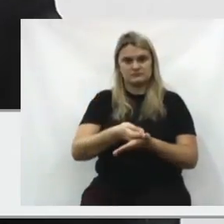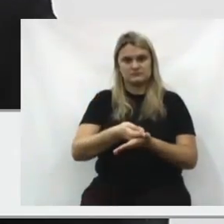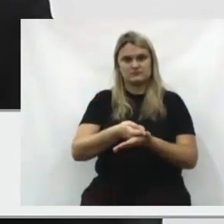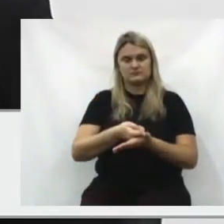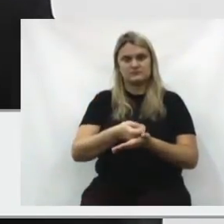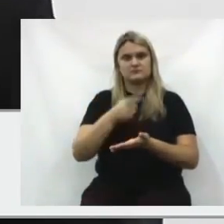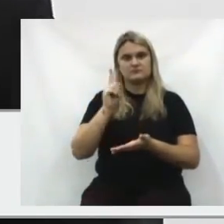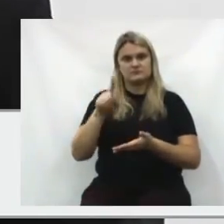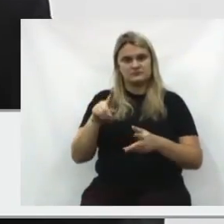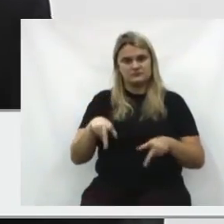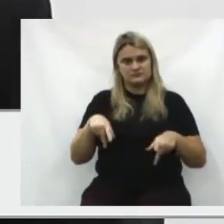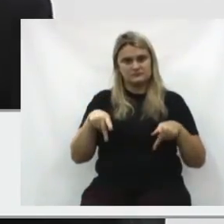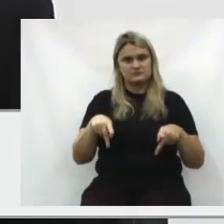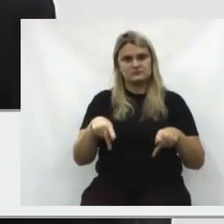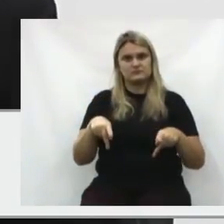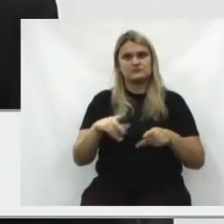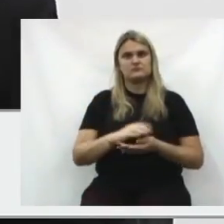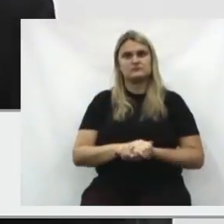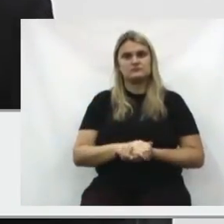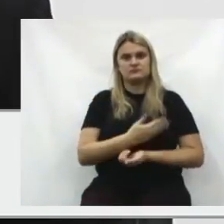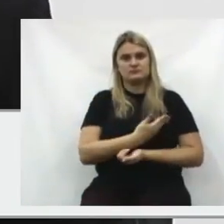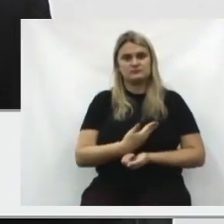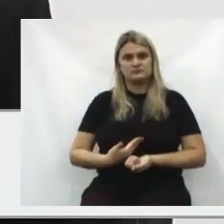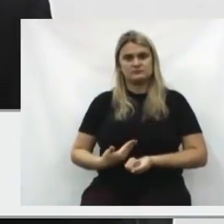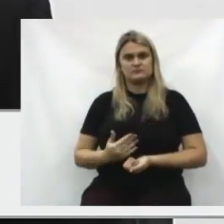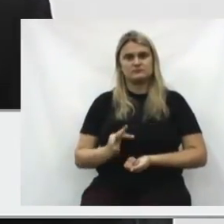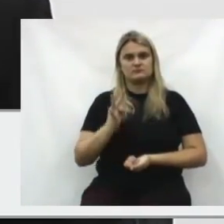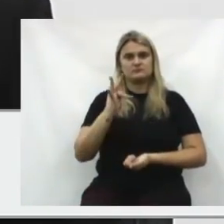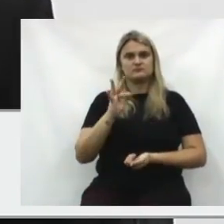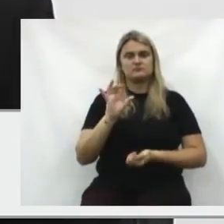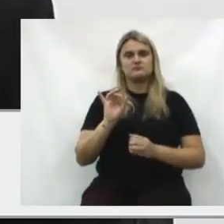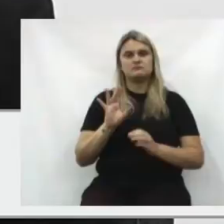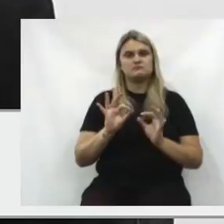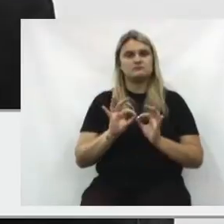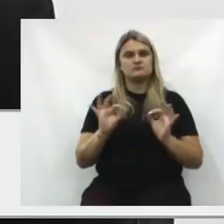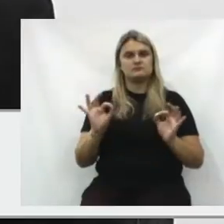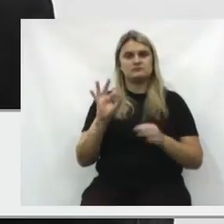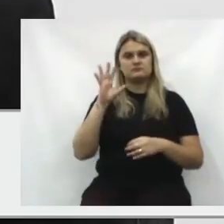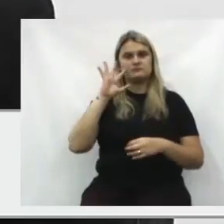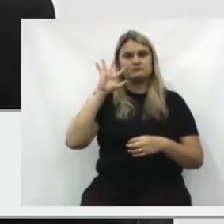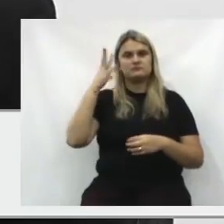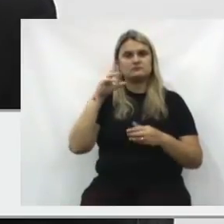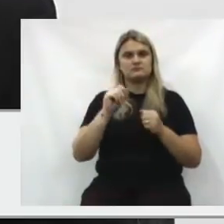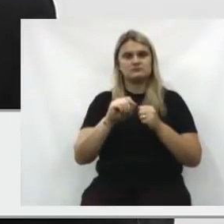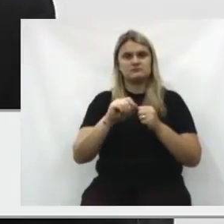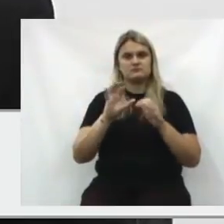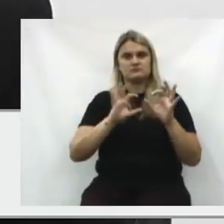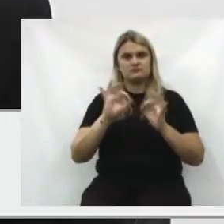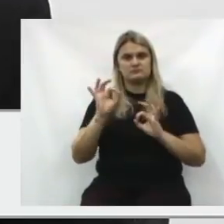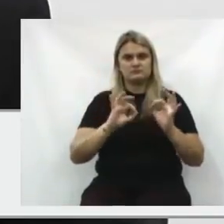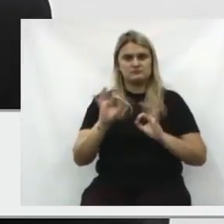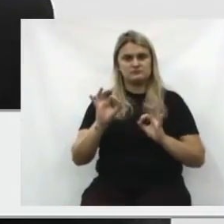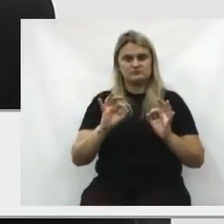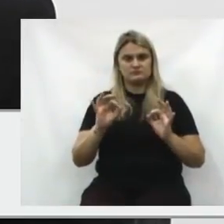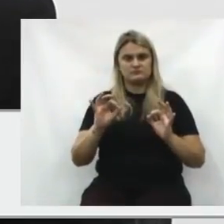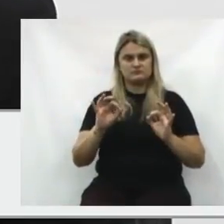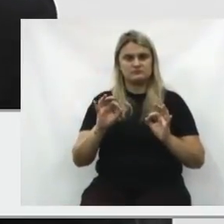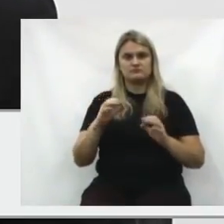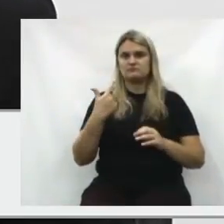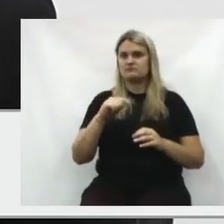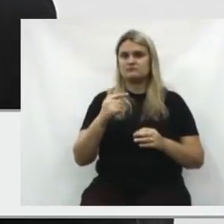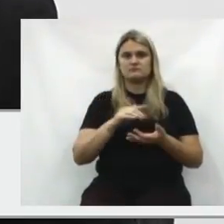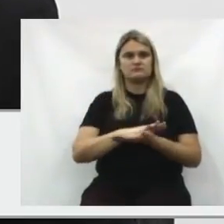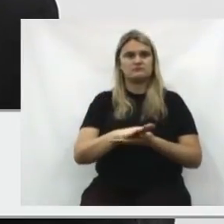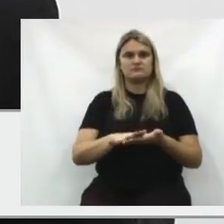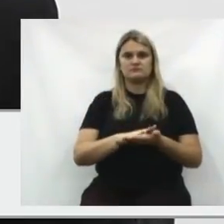pagar isso é o povo. O governo federal simplesmente resolveu fazer essa